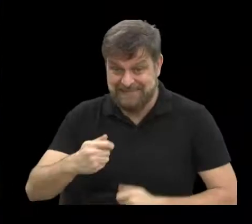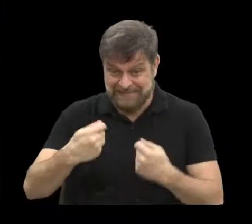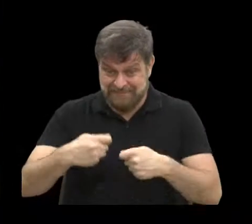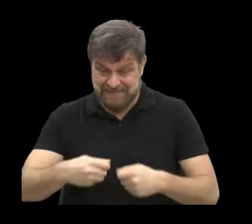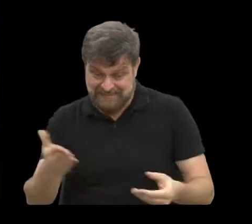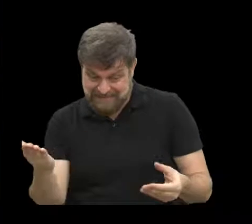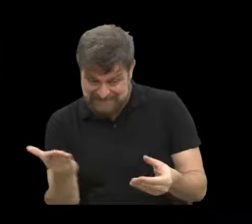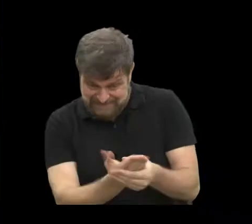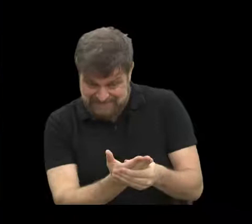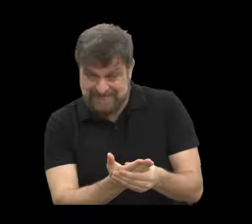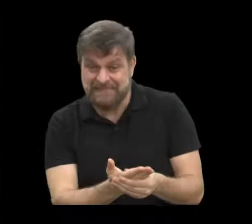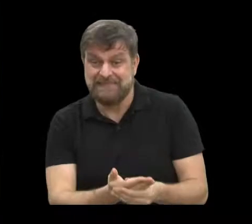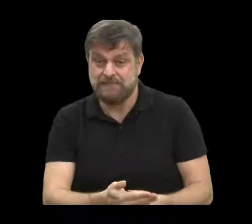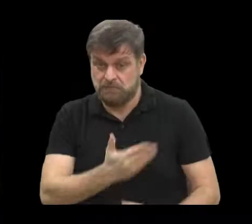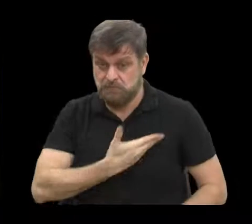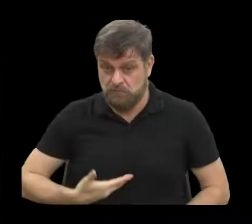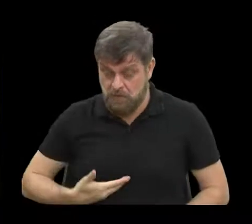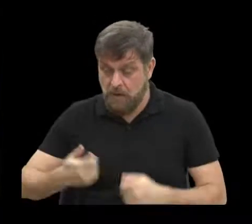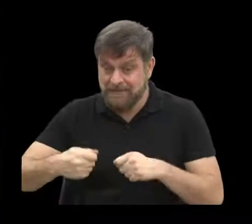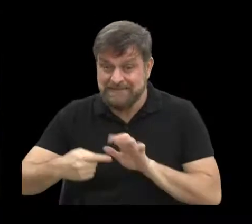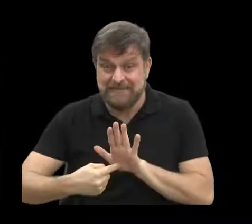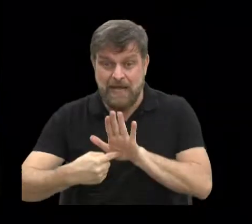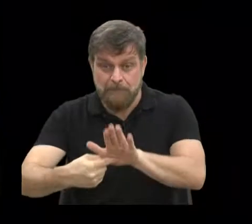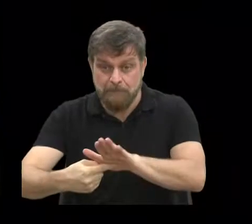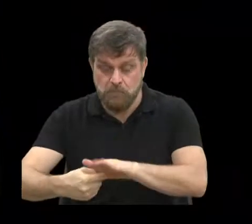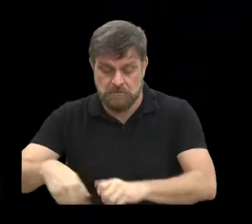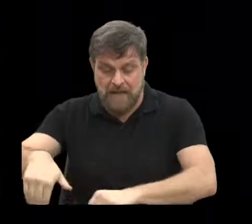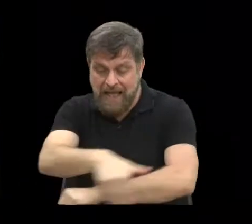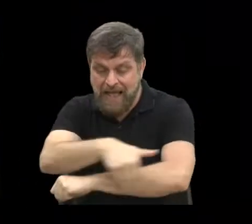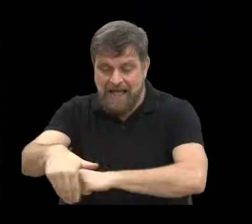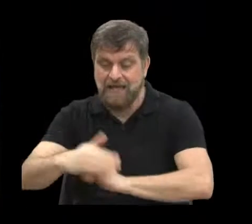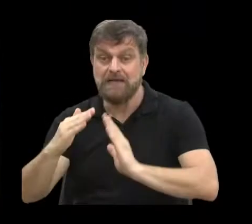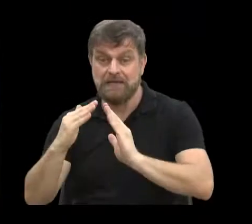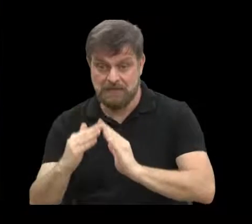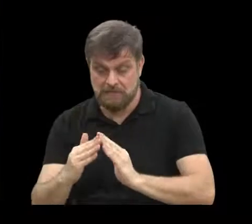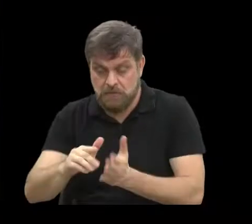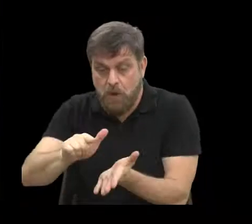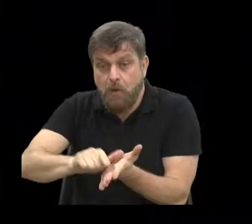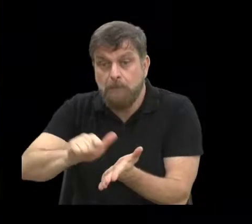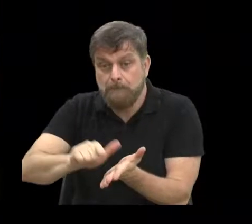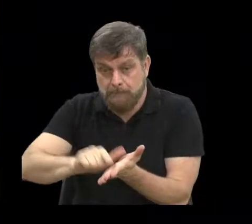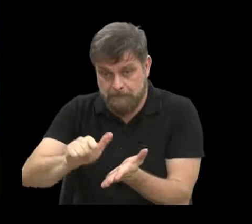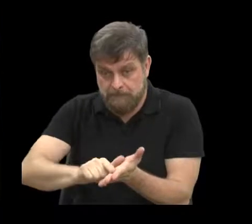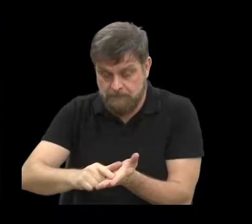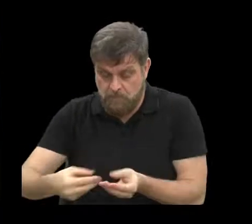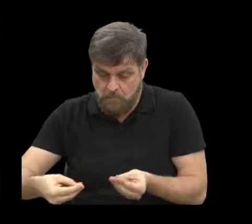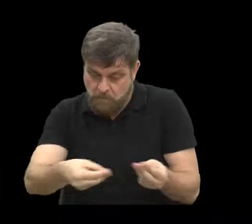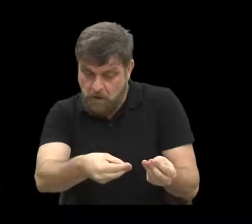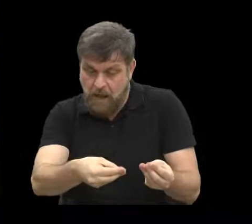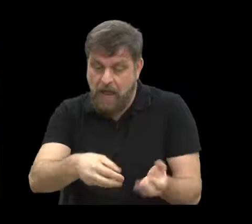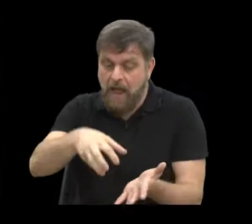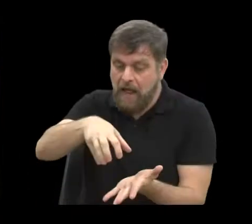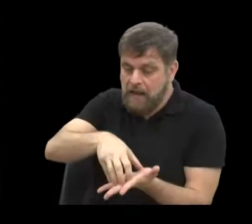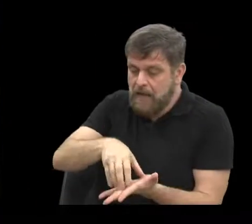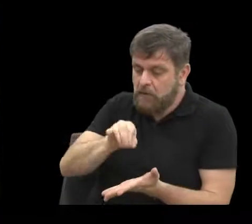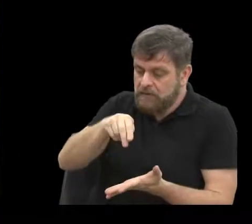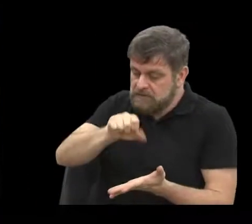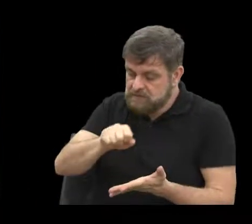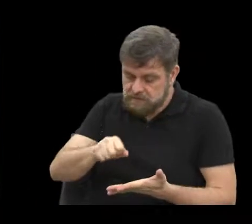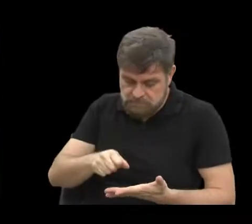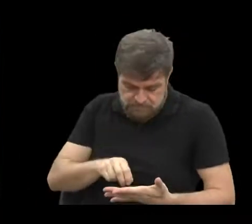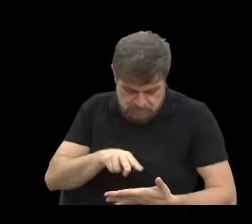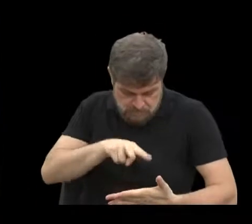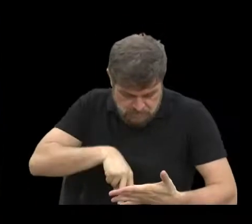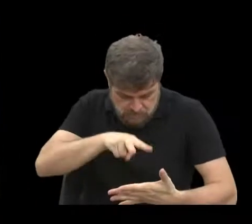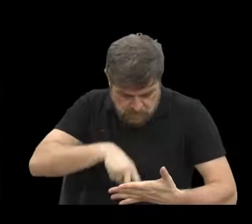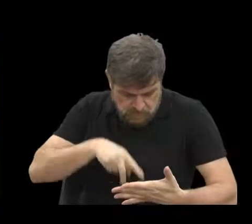pública para concessão, precisa apresentar o comprovante de endereço para a gente poder fazer esse